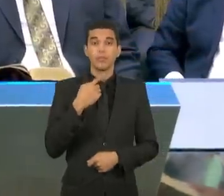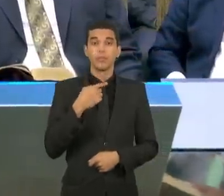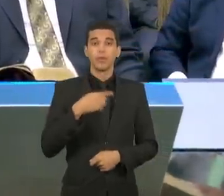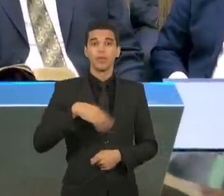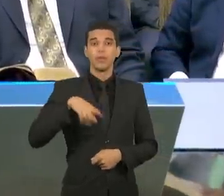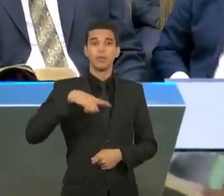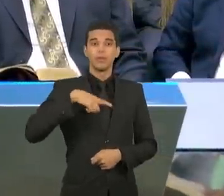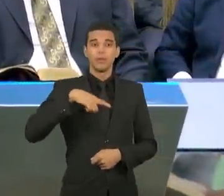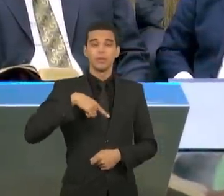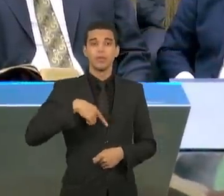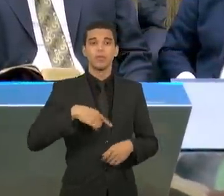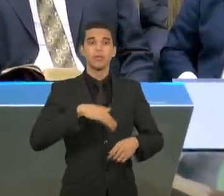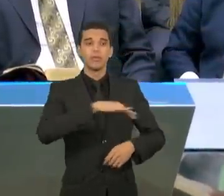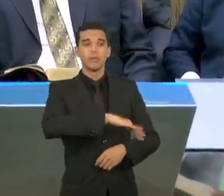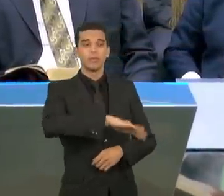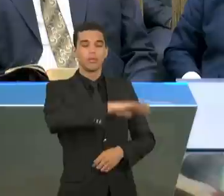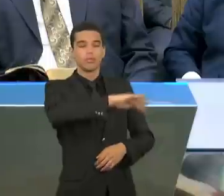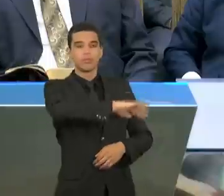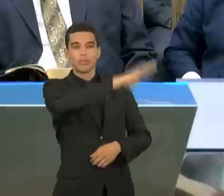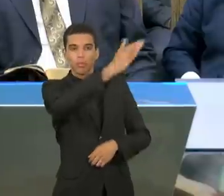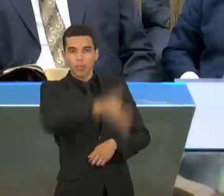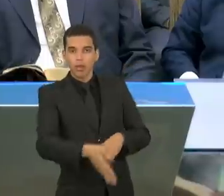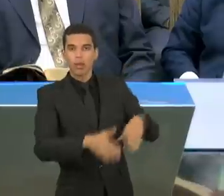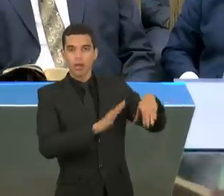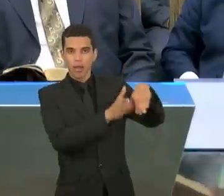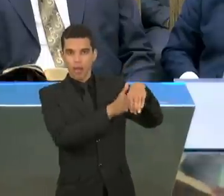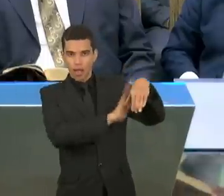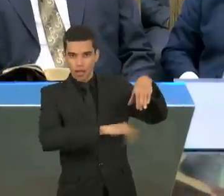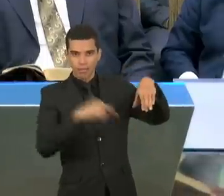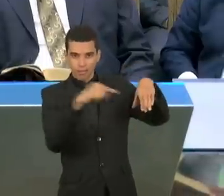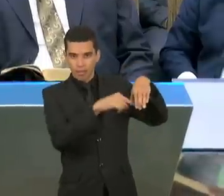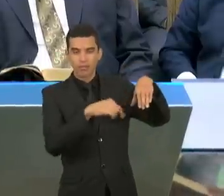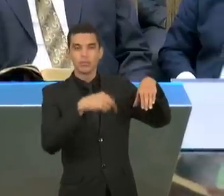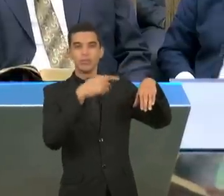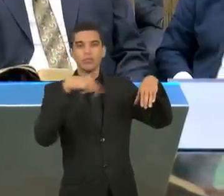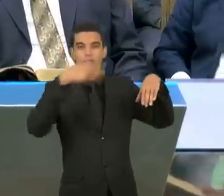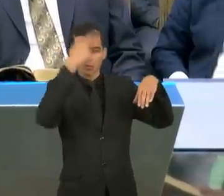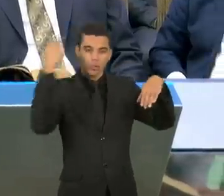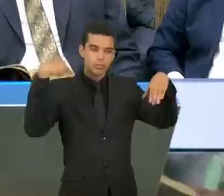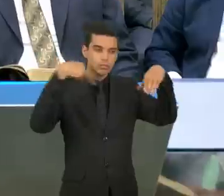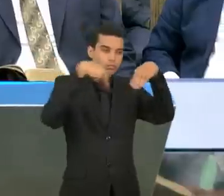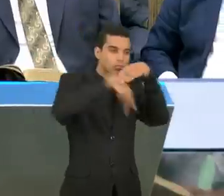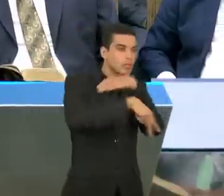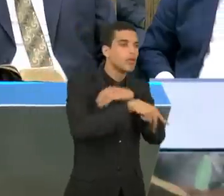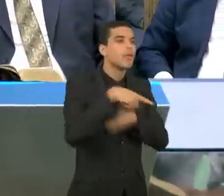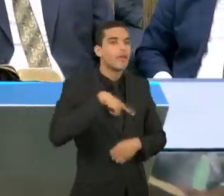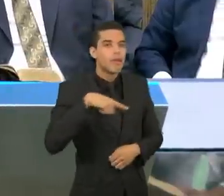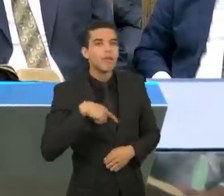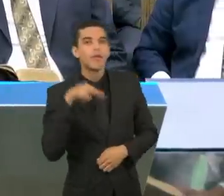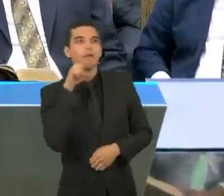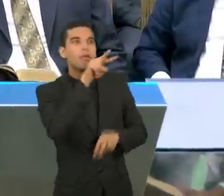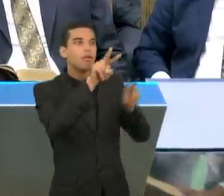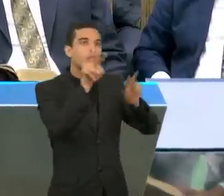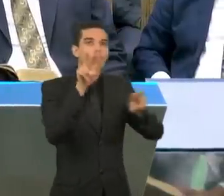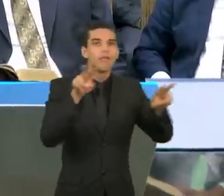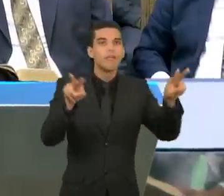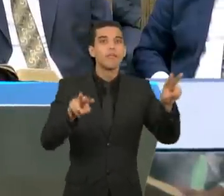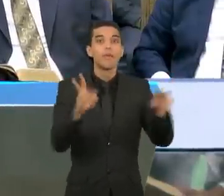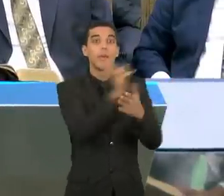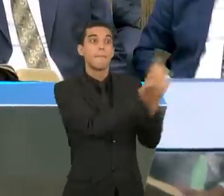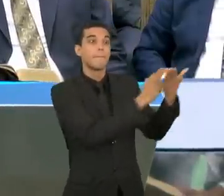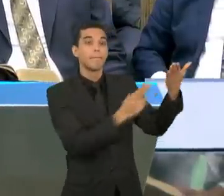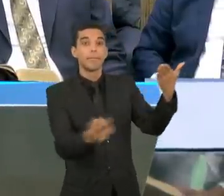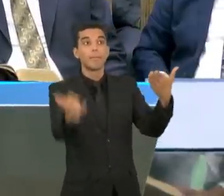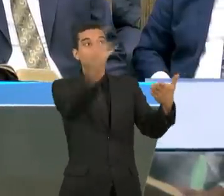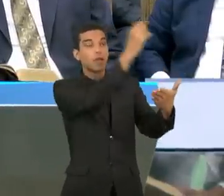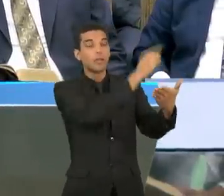as esculturas em cavernas, em pedras, mostram que os homens já desenvolviam ideias a respeito